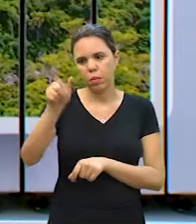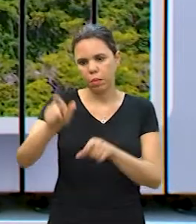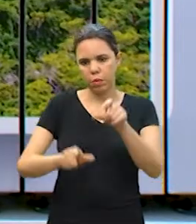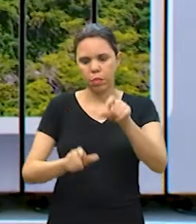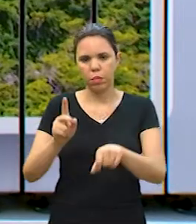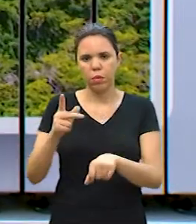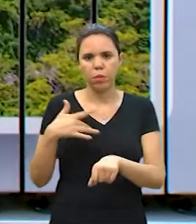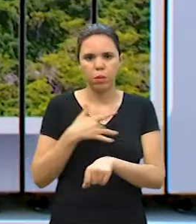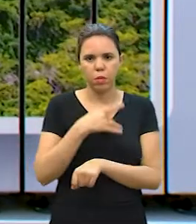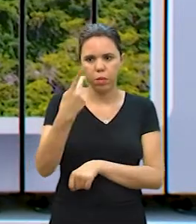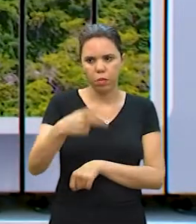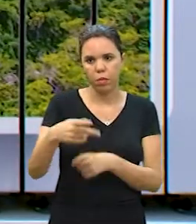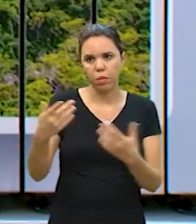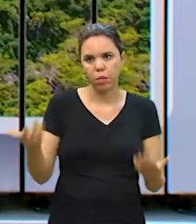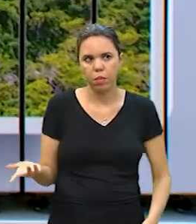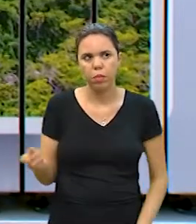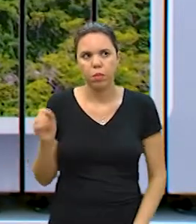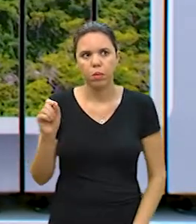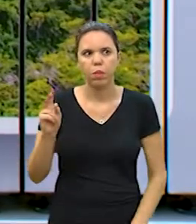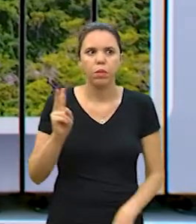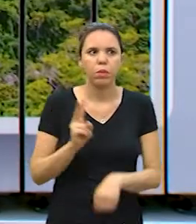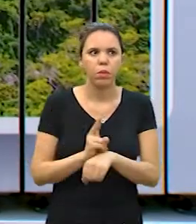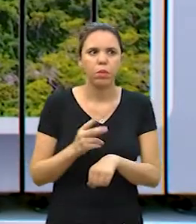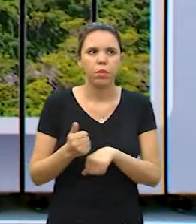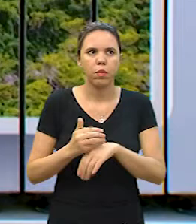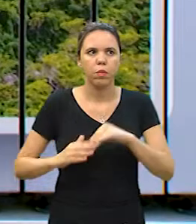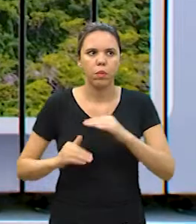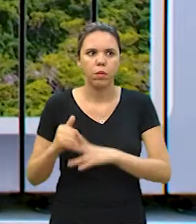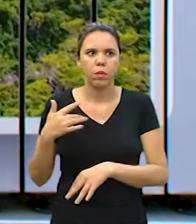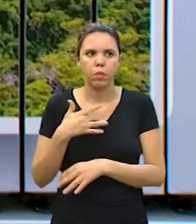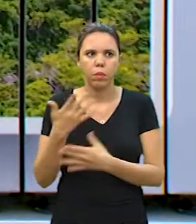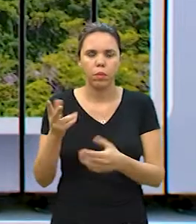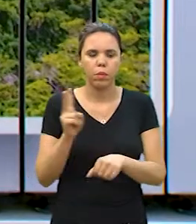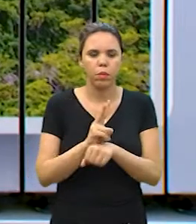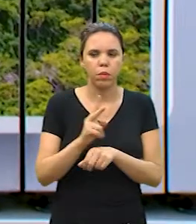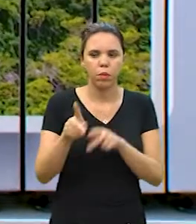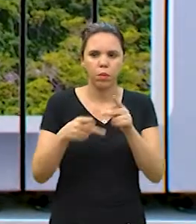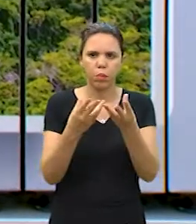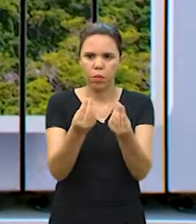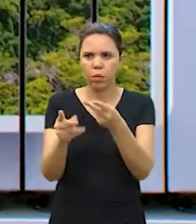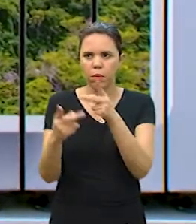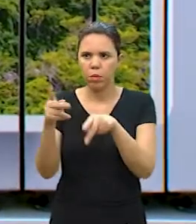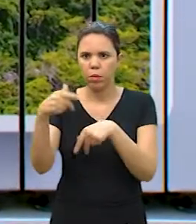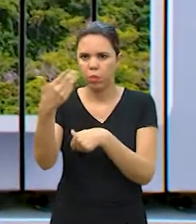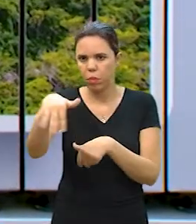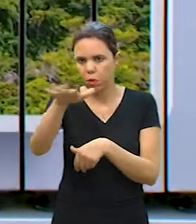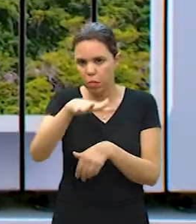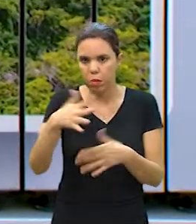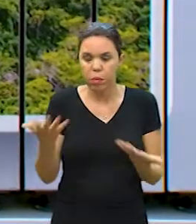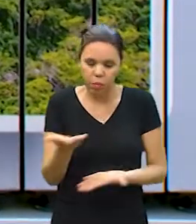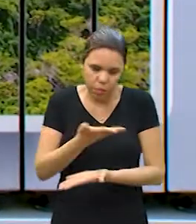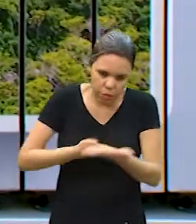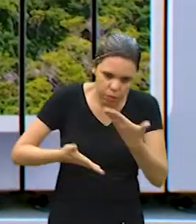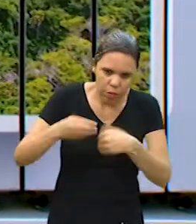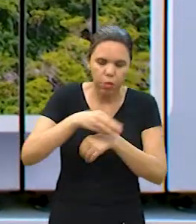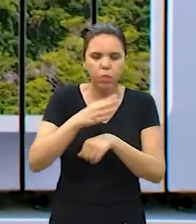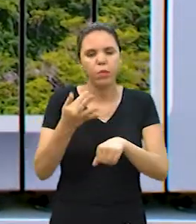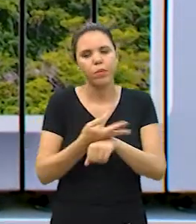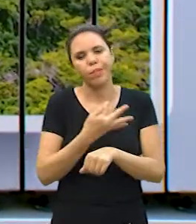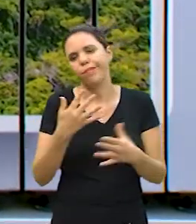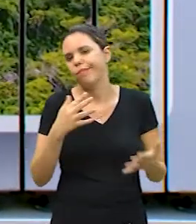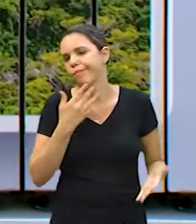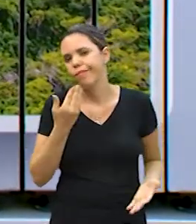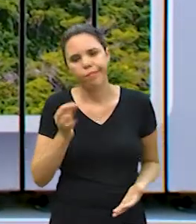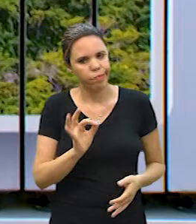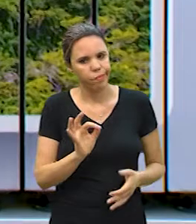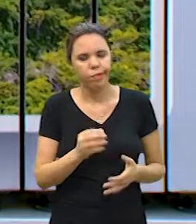quem cuida da saúde dos outros, né? Quem cuida dos profissionais que cuidaram de tantos outros. Então a gente está passando por uma situação,